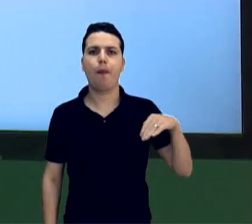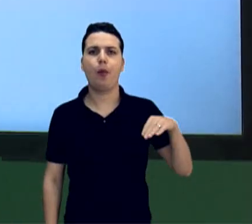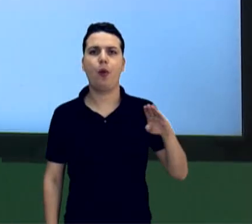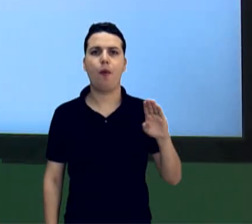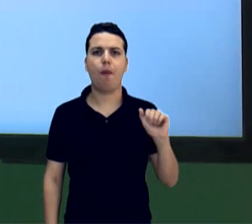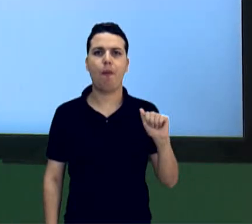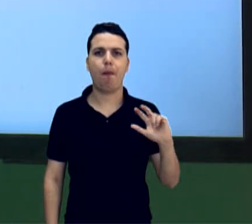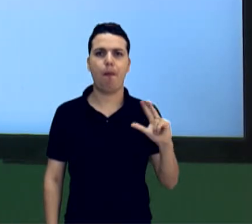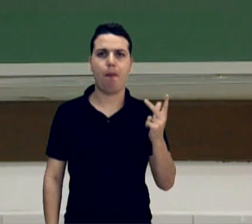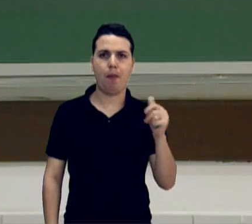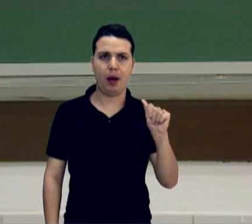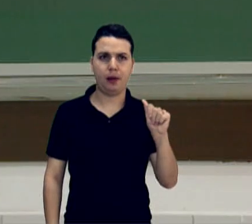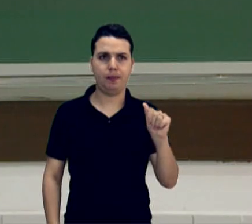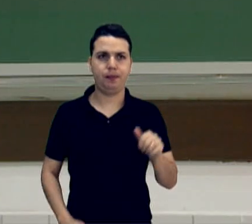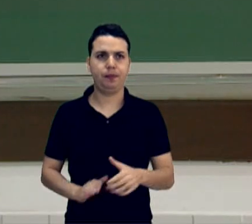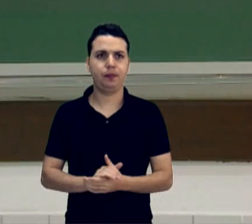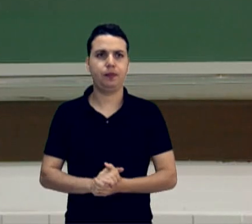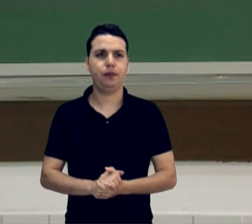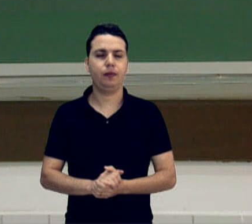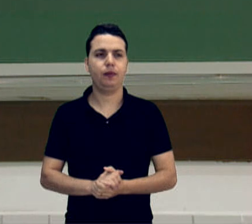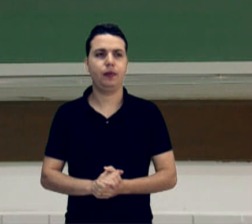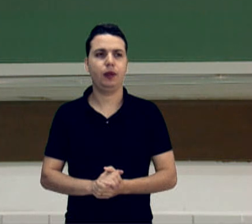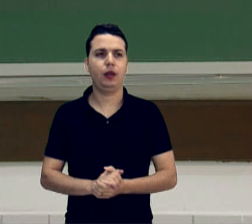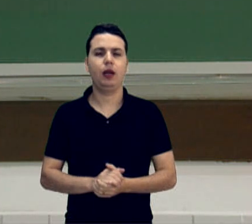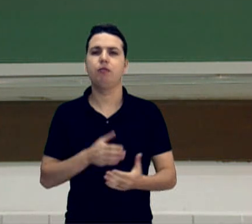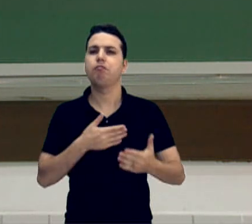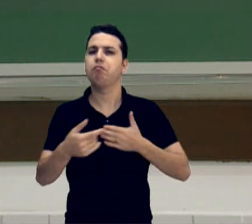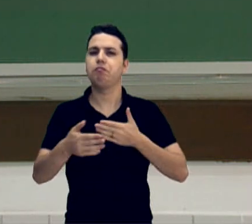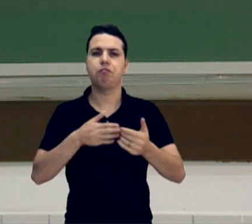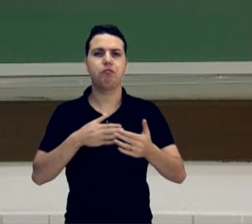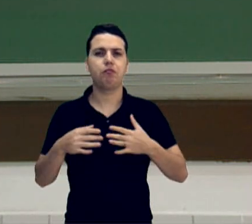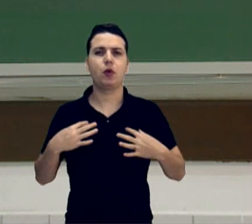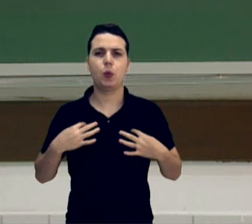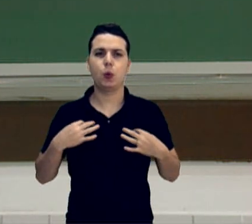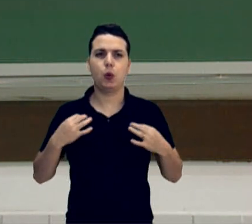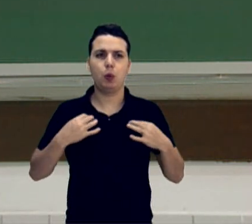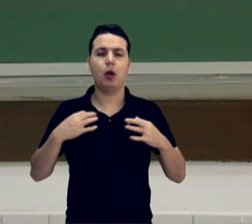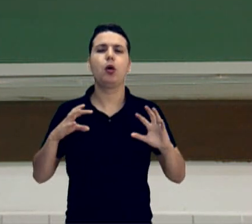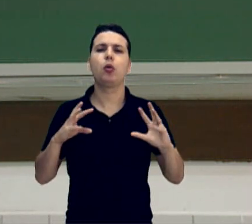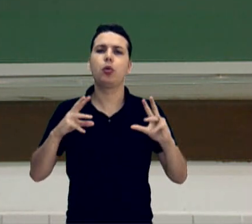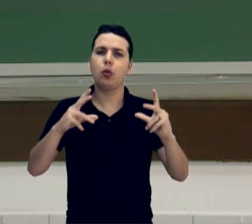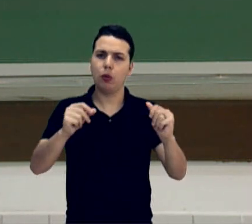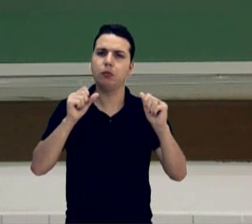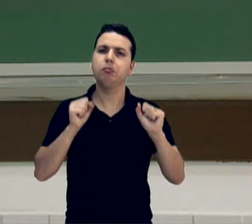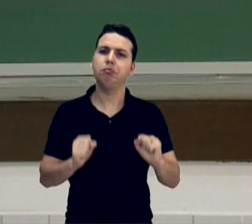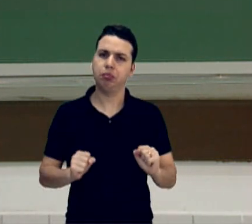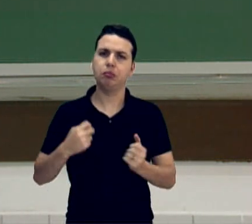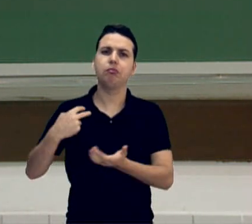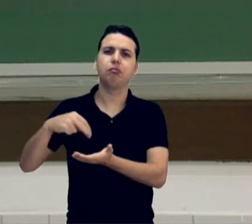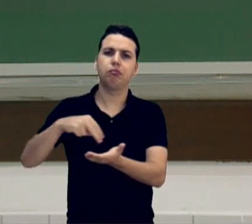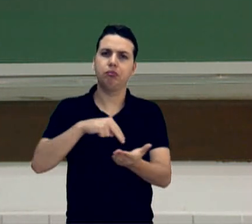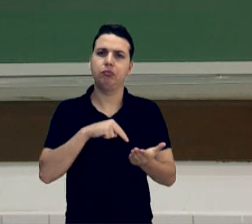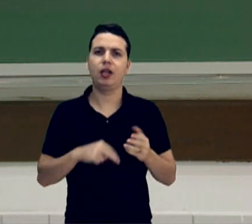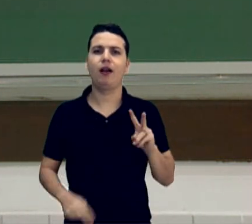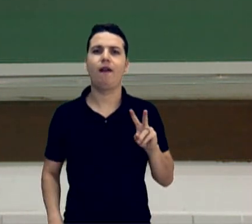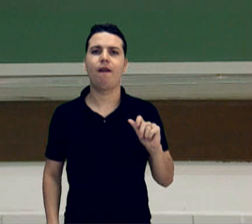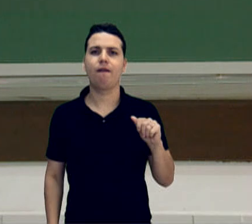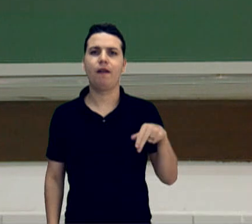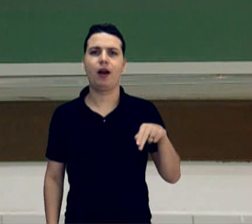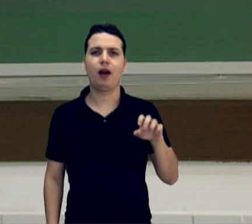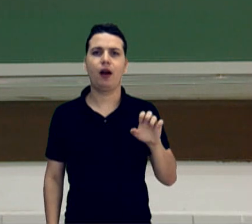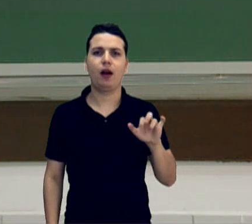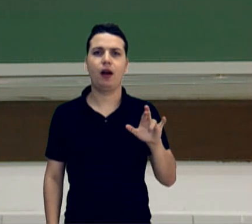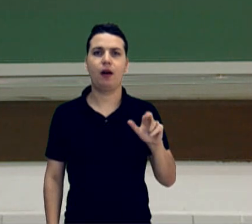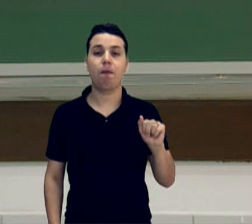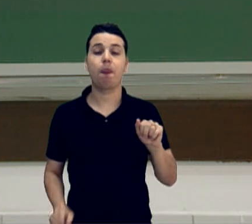vai falar mais sobre isso. Independente do traje, todos podem dançar a vaneira. O que a gente percebe é